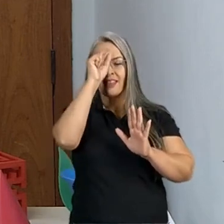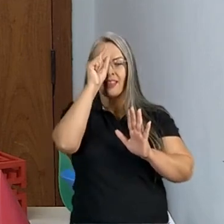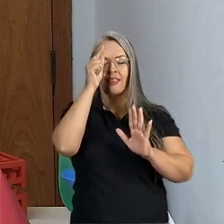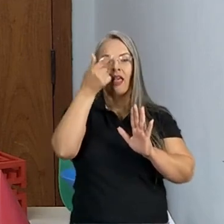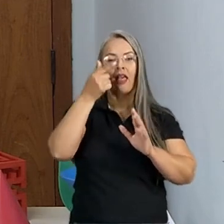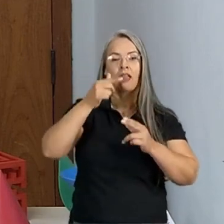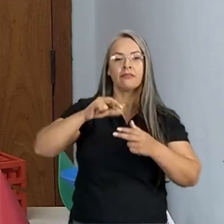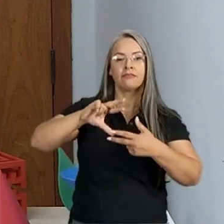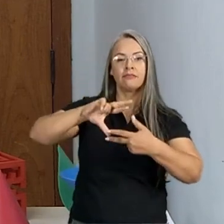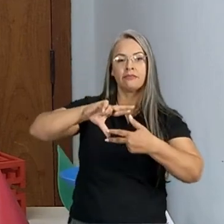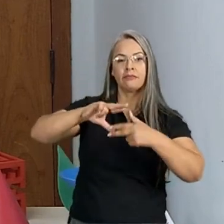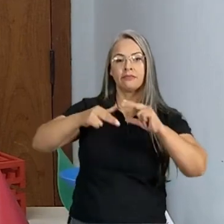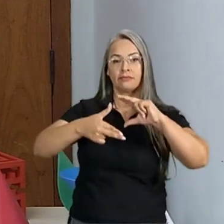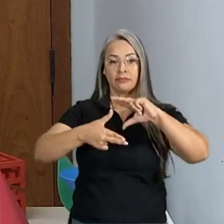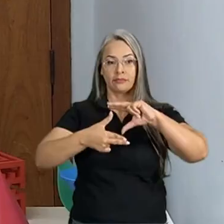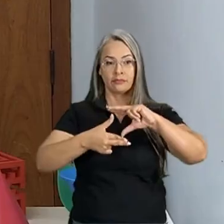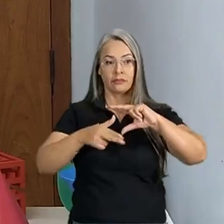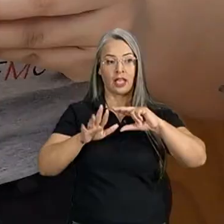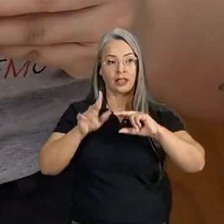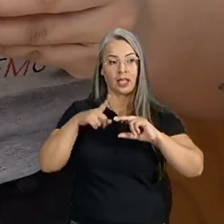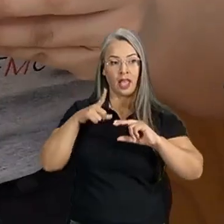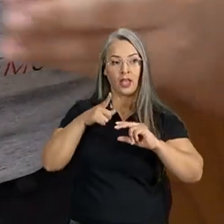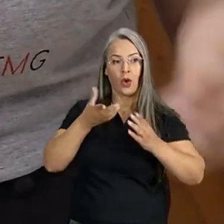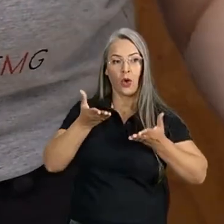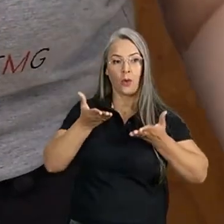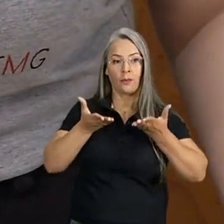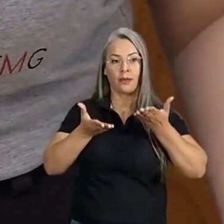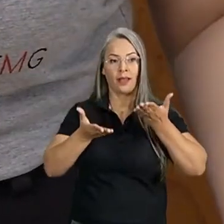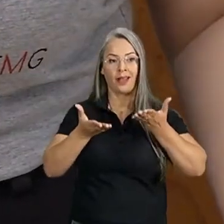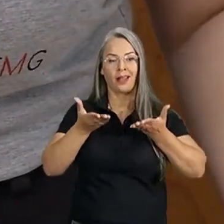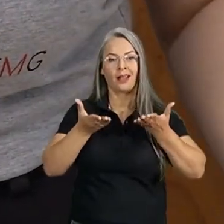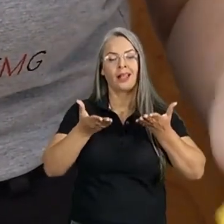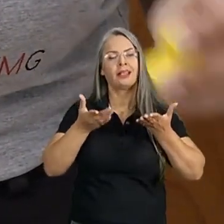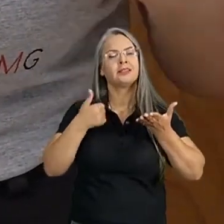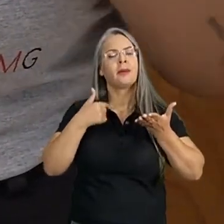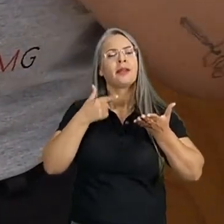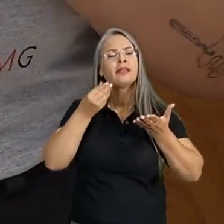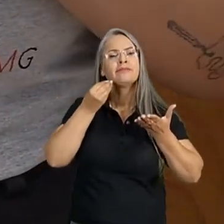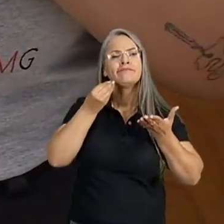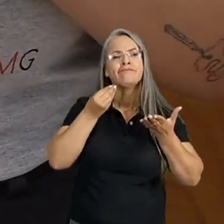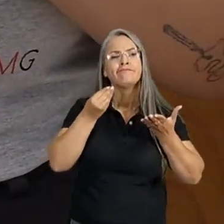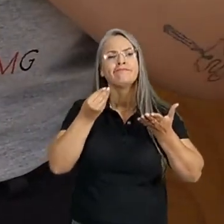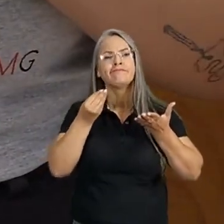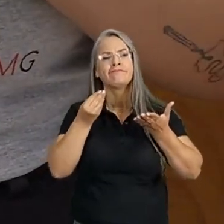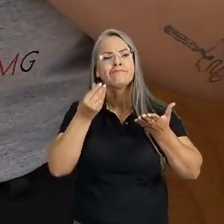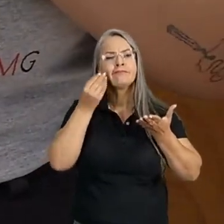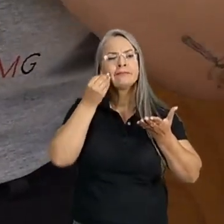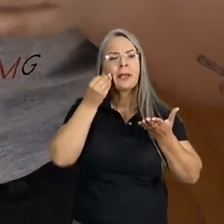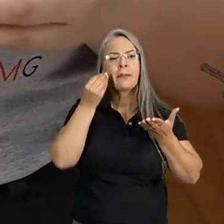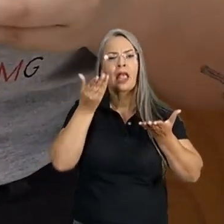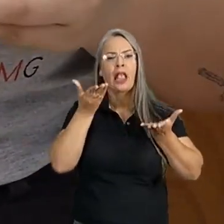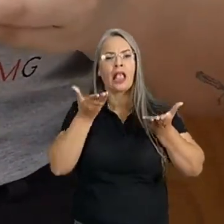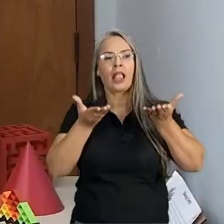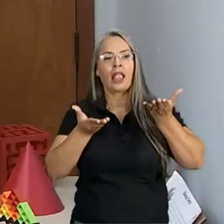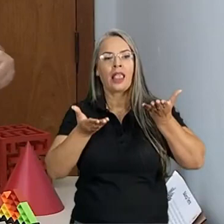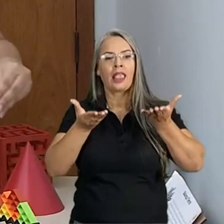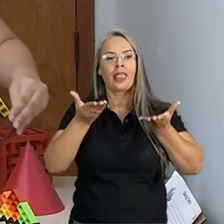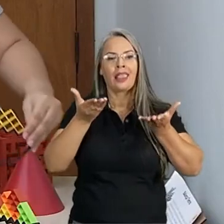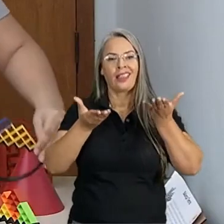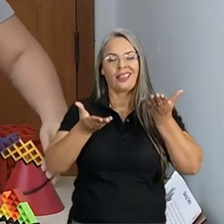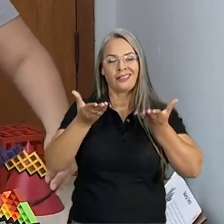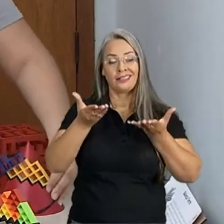pavimentação a gente tem ele na balança para explorar também o raciocínio de onde eu coloco a peça para não balançar e o equilíbrio